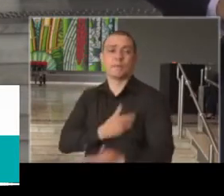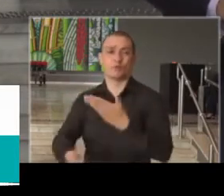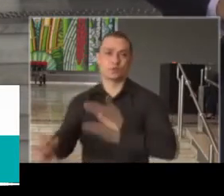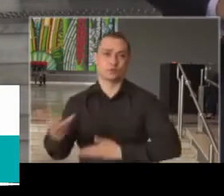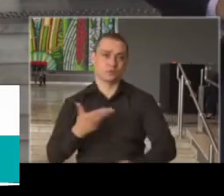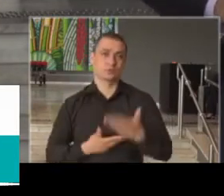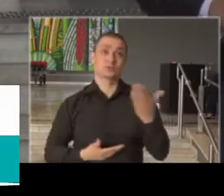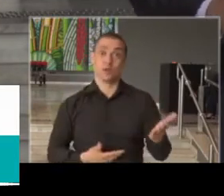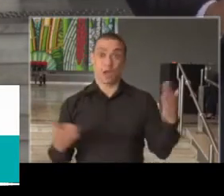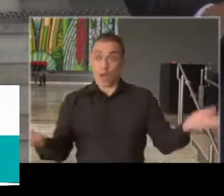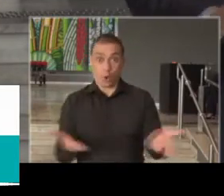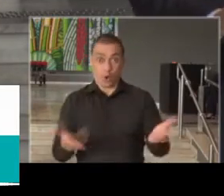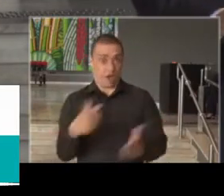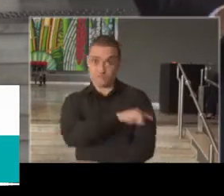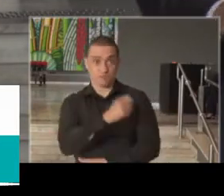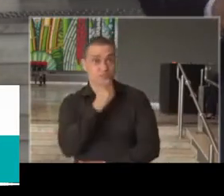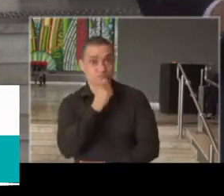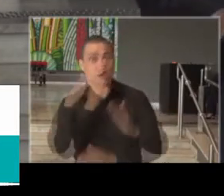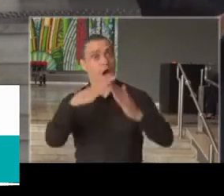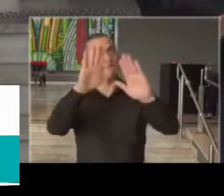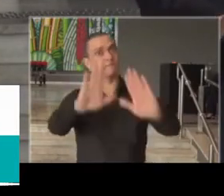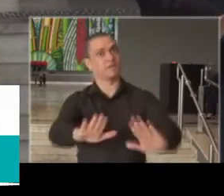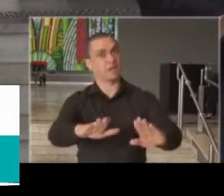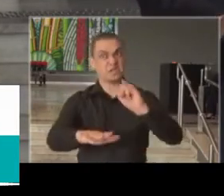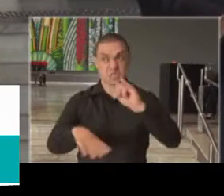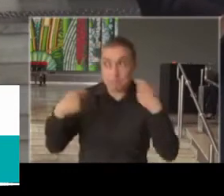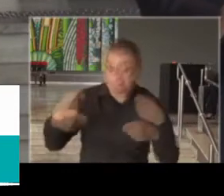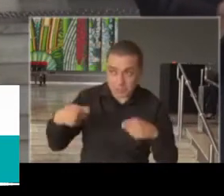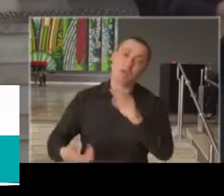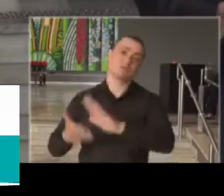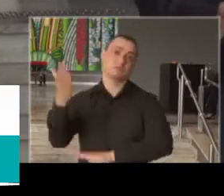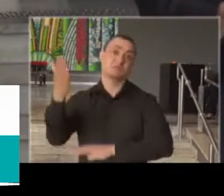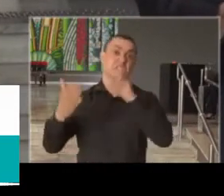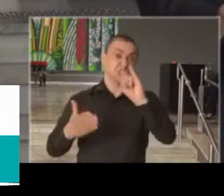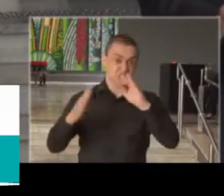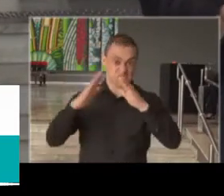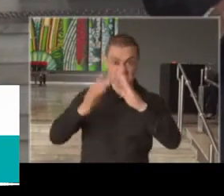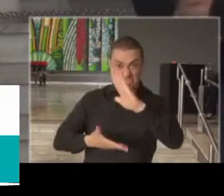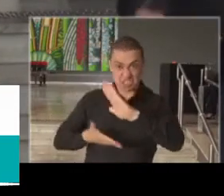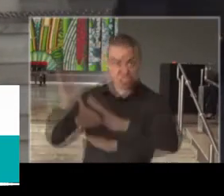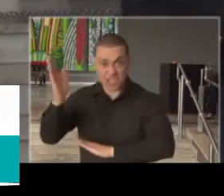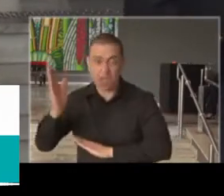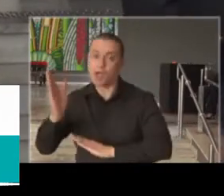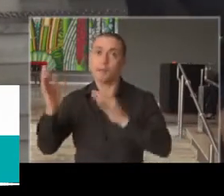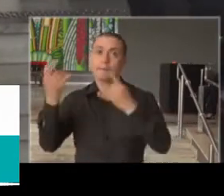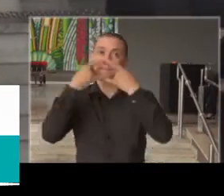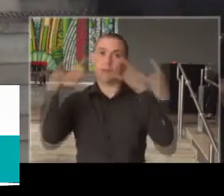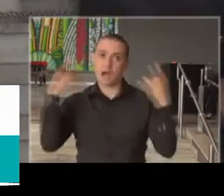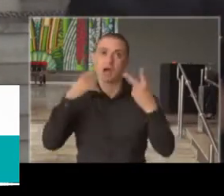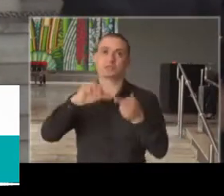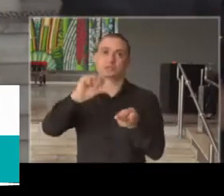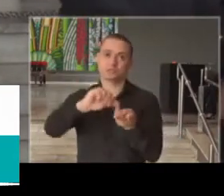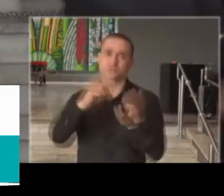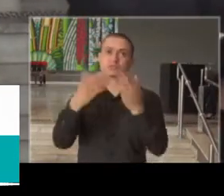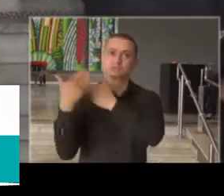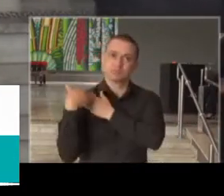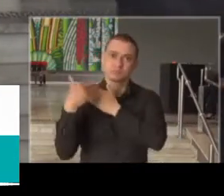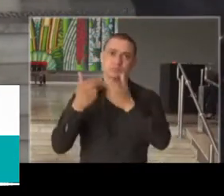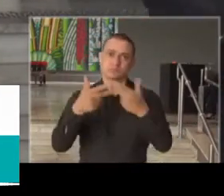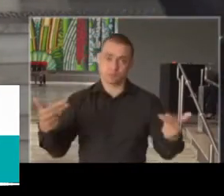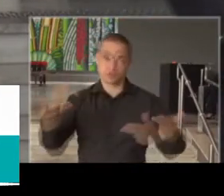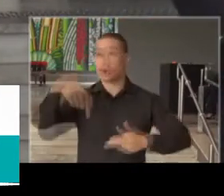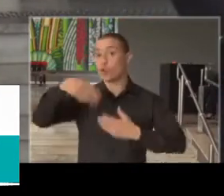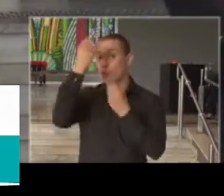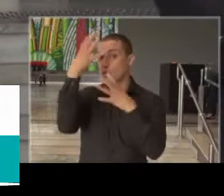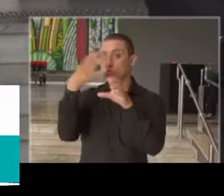isso, fique em casa, só saiam se necessário e se saírem, saiam com responsabilidade. Os dados de